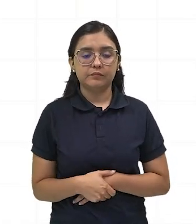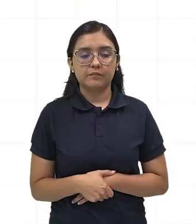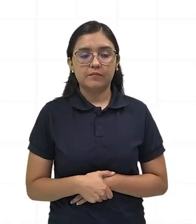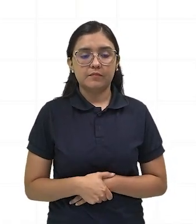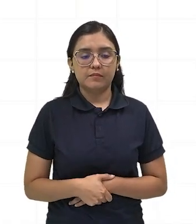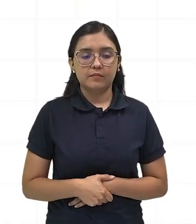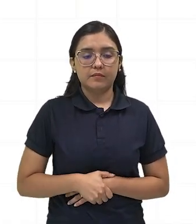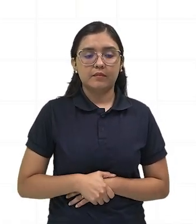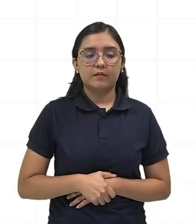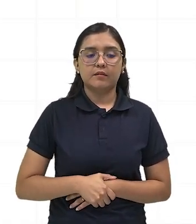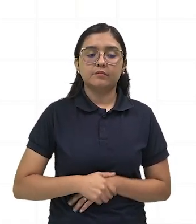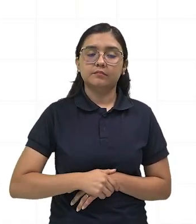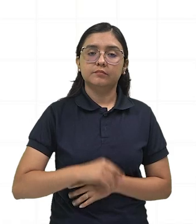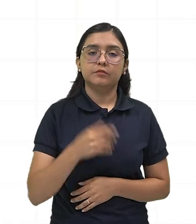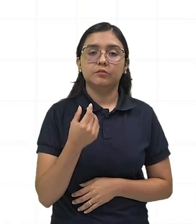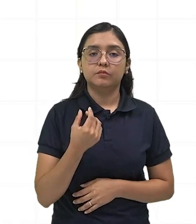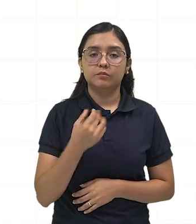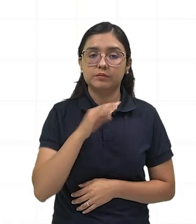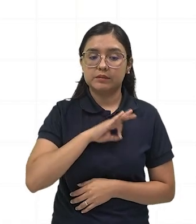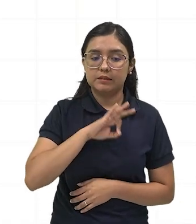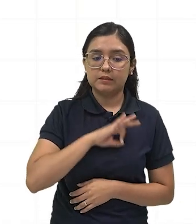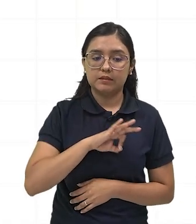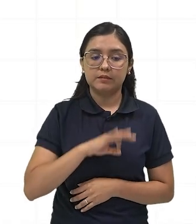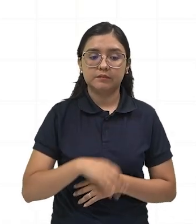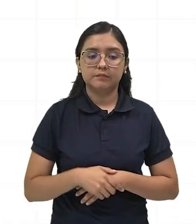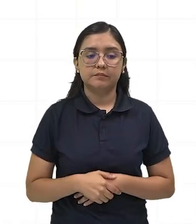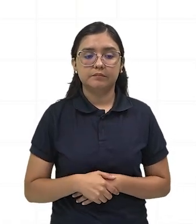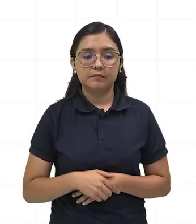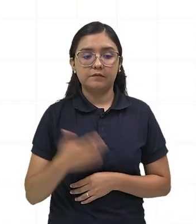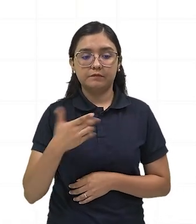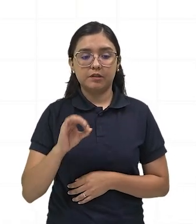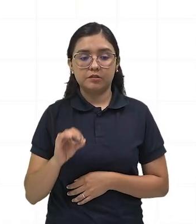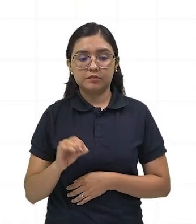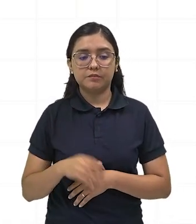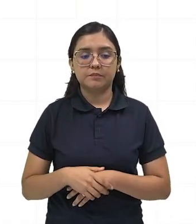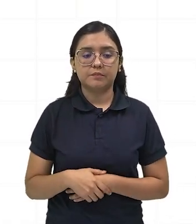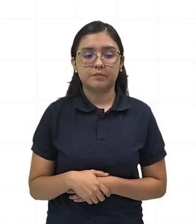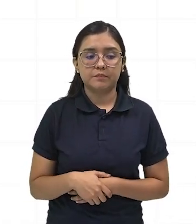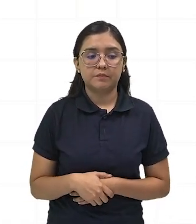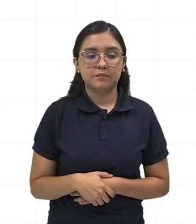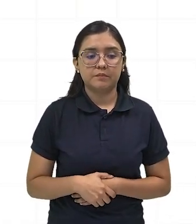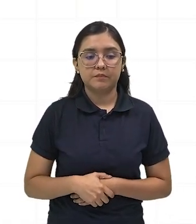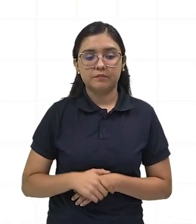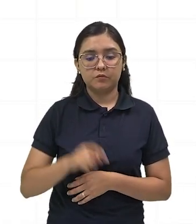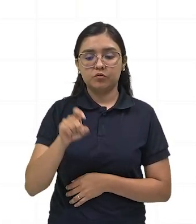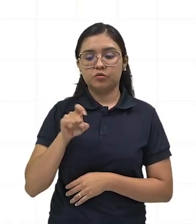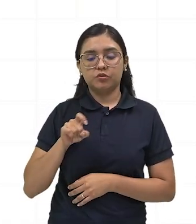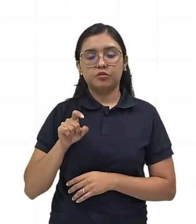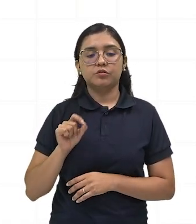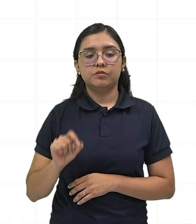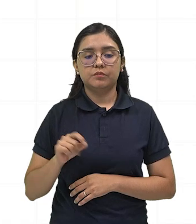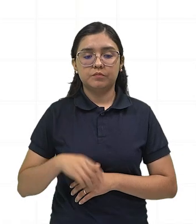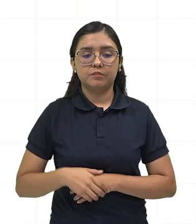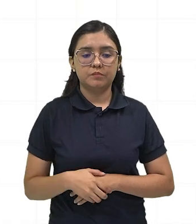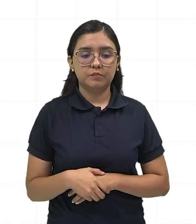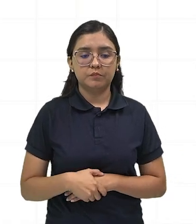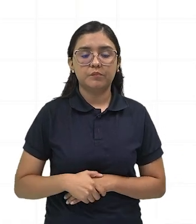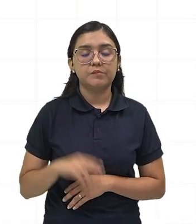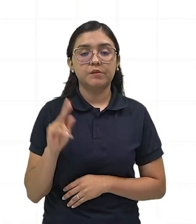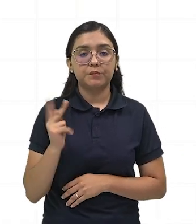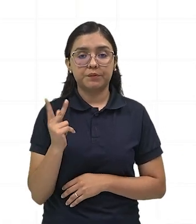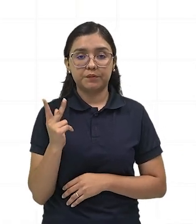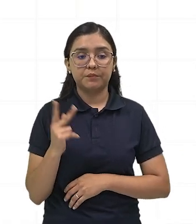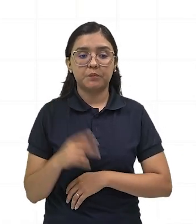Aqui o nosso salário é o Y, a constante é 20 e o X nós podemos chamar aqui de